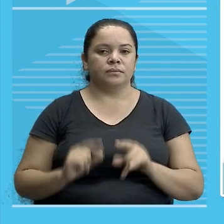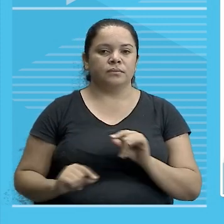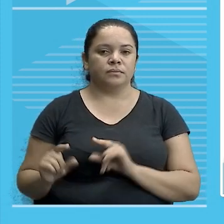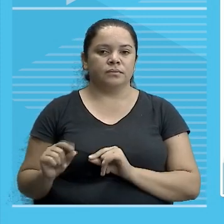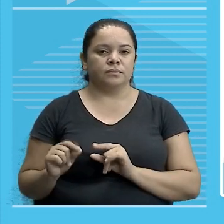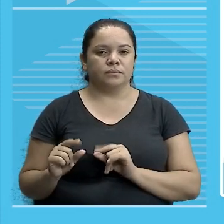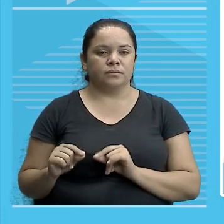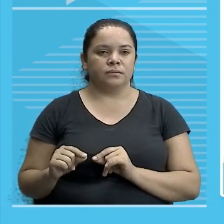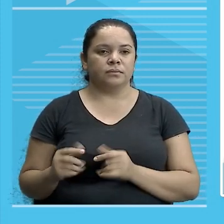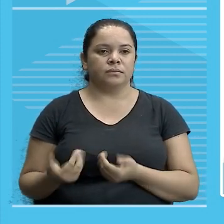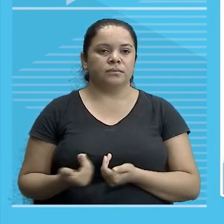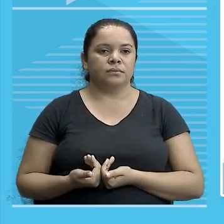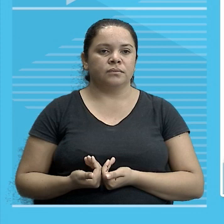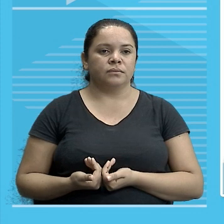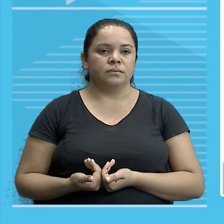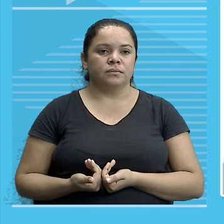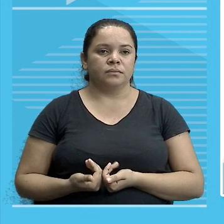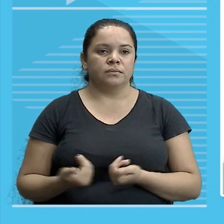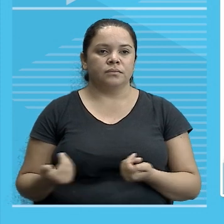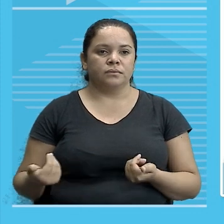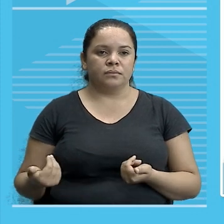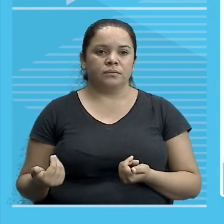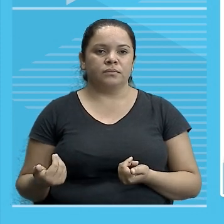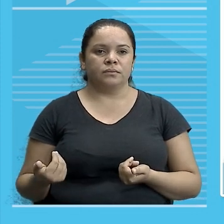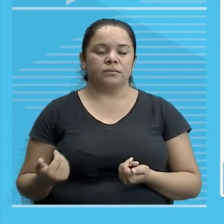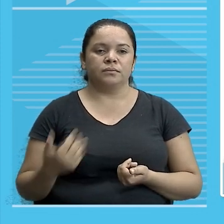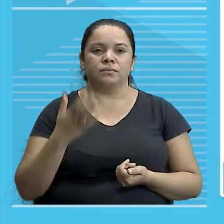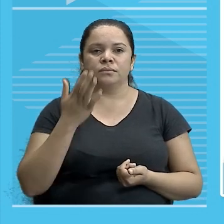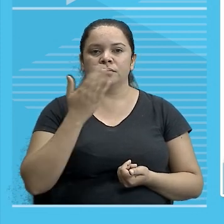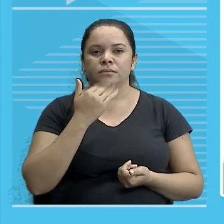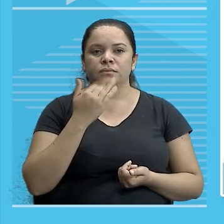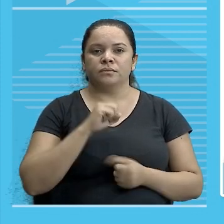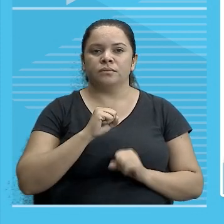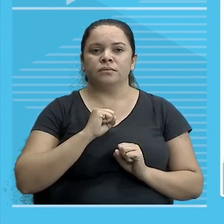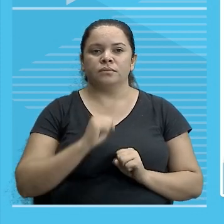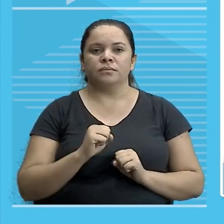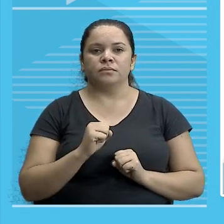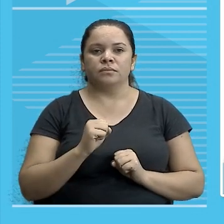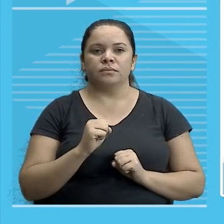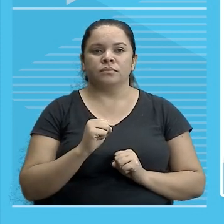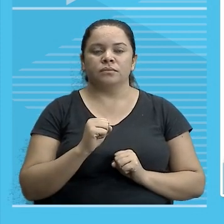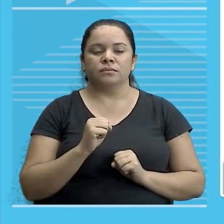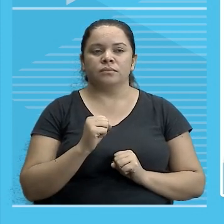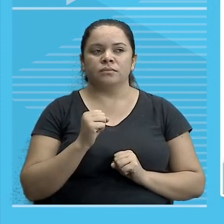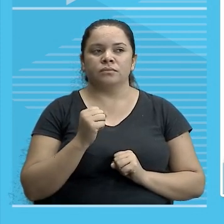uma divisão onde os alimentos possam ser absorvidos.